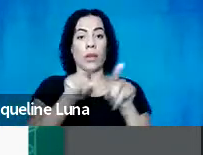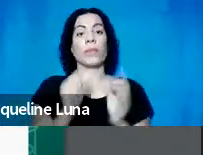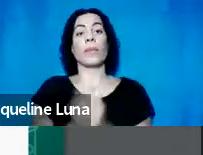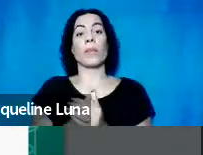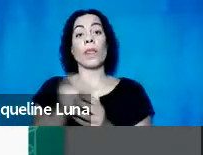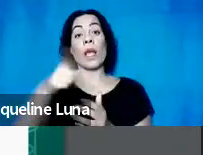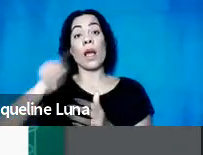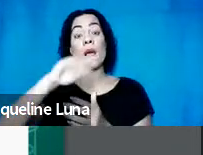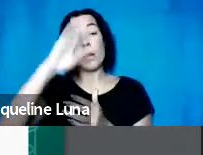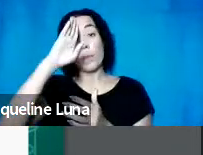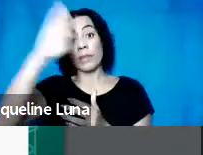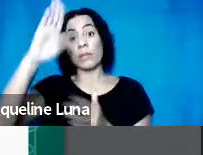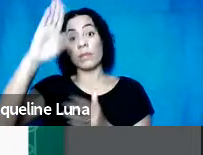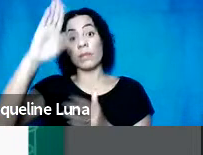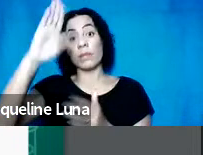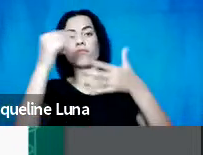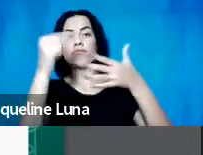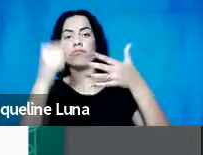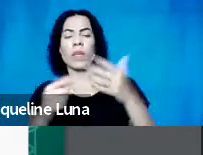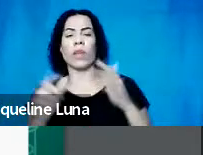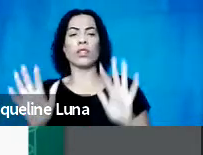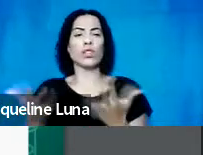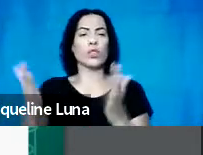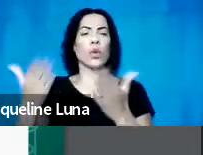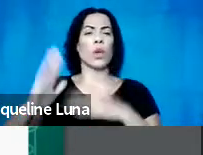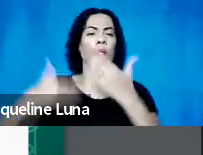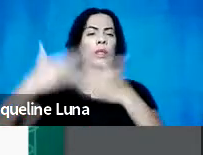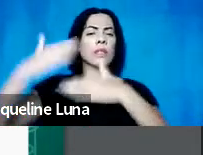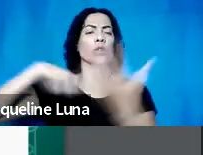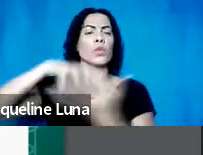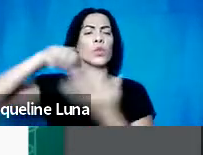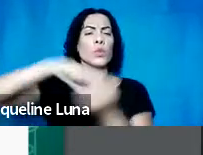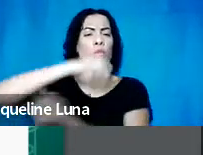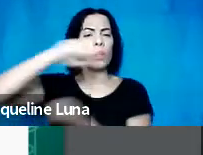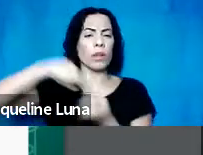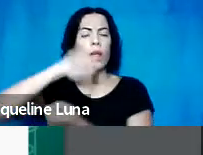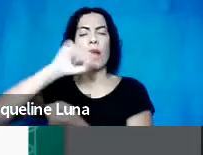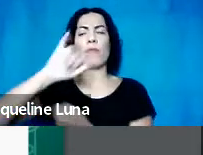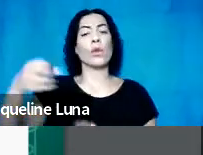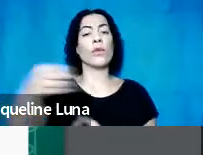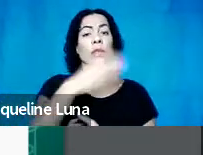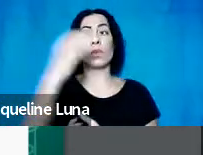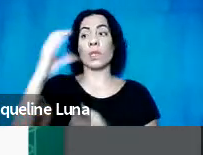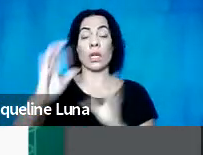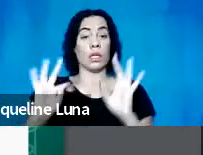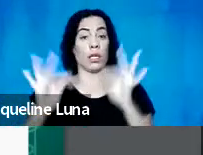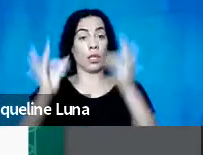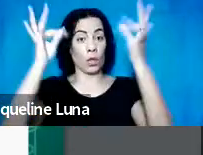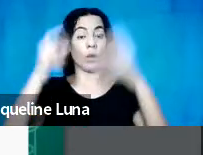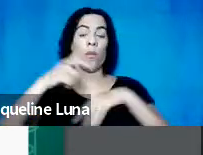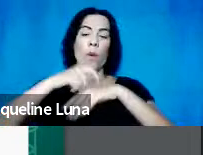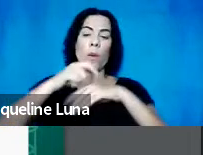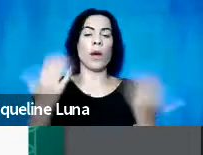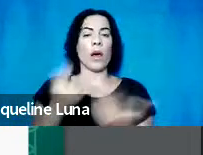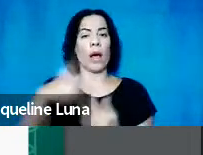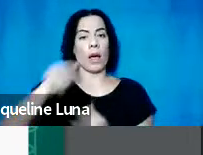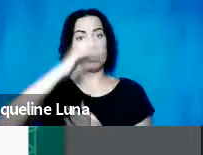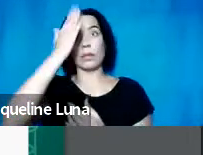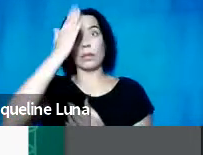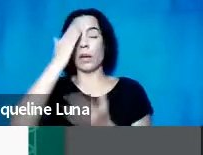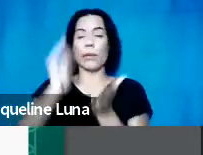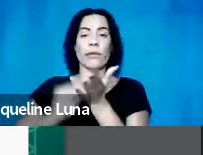que estão aí, né, de estimular o desenvolvimento sustentável, inovação, ciência e tecnologia, nesse momento que a gente sabe que há um